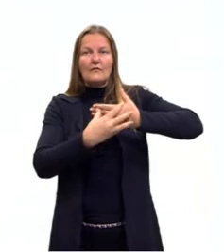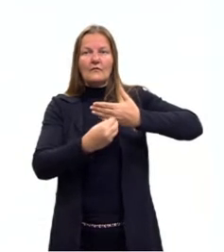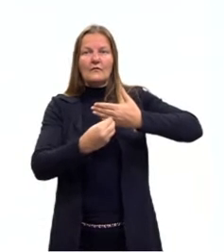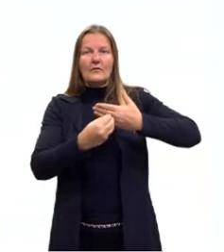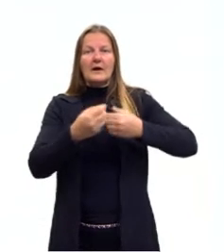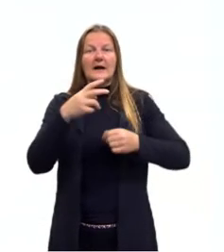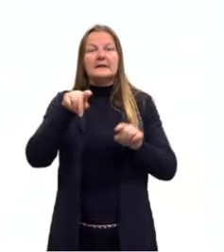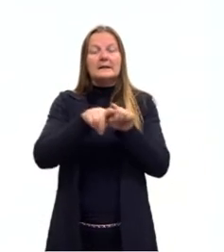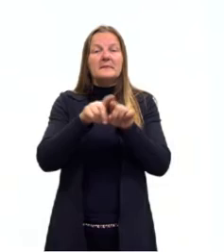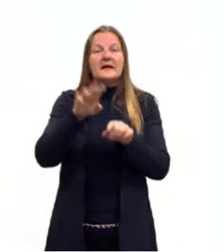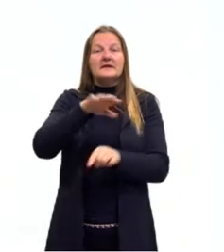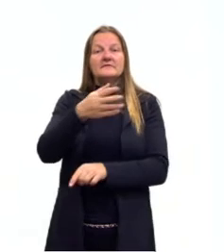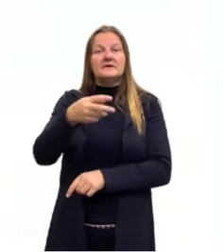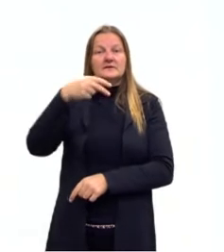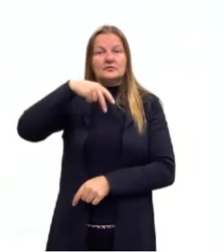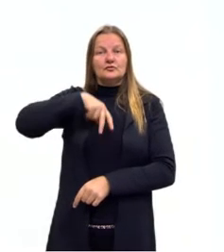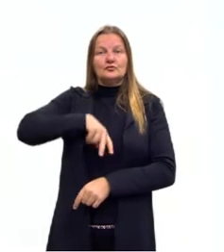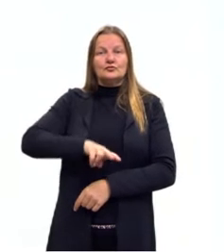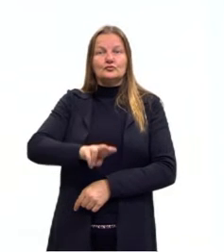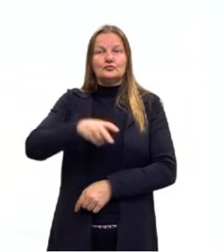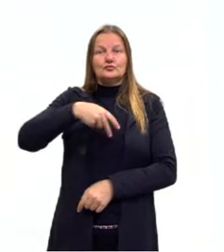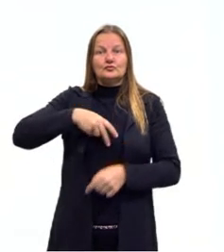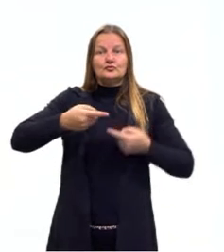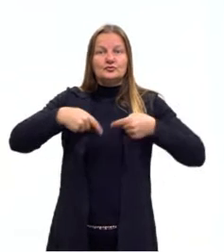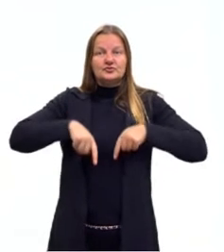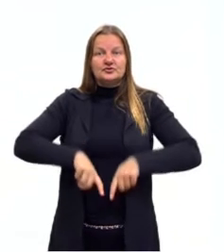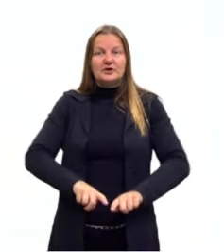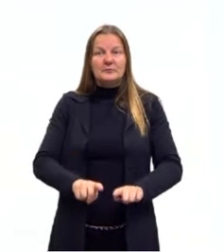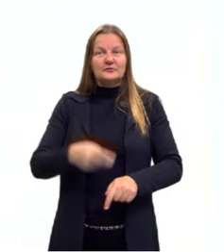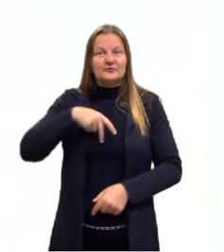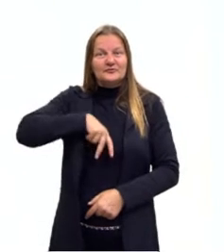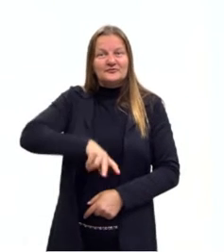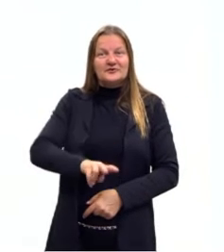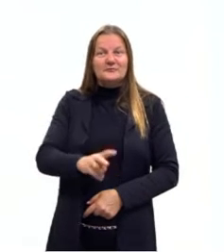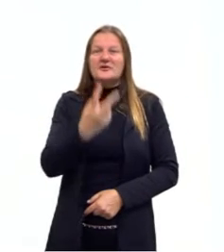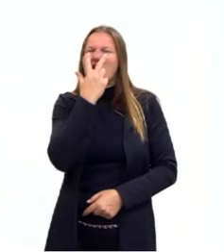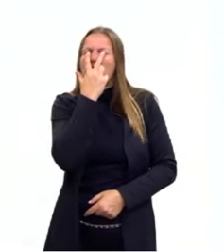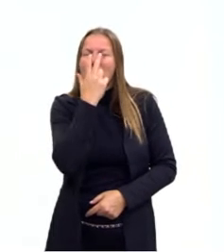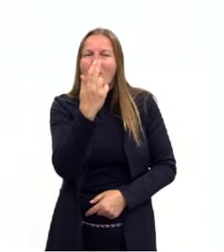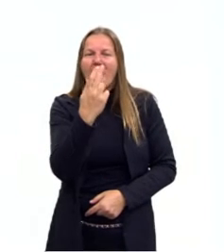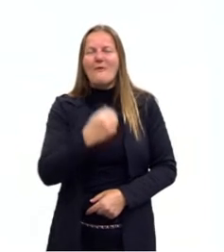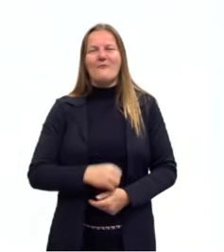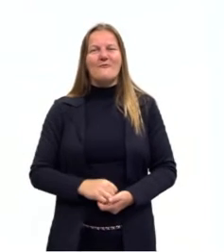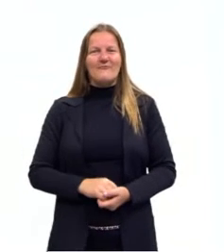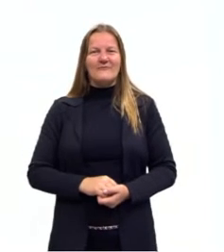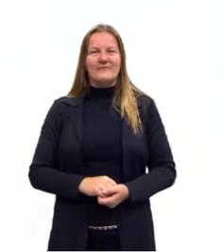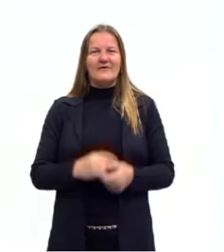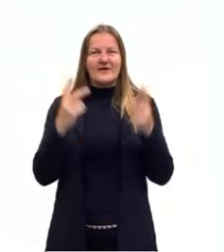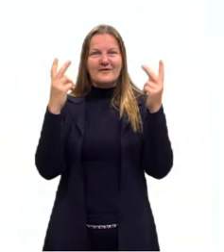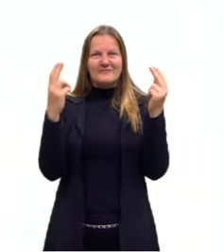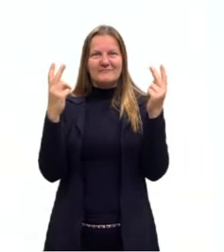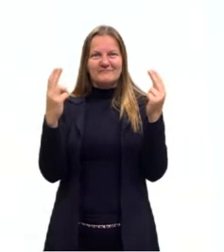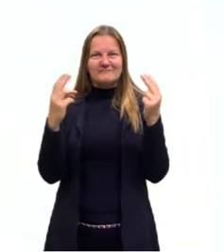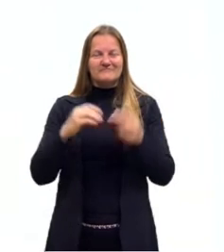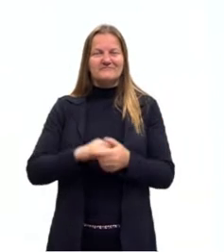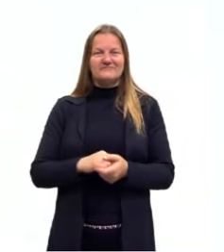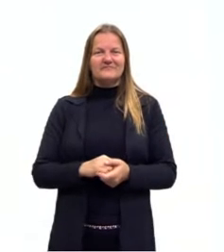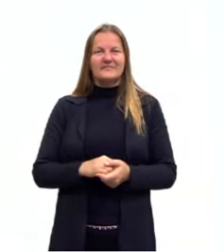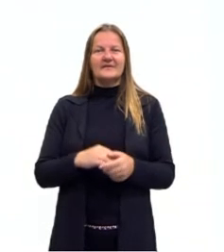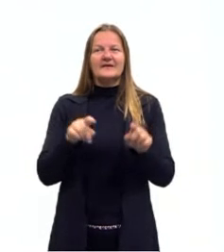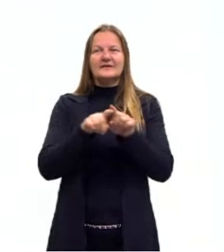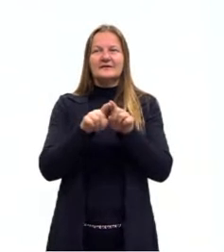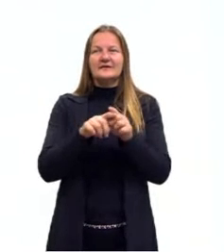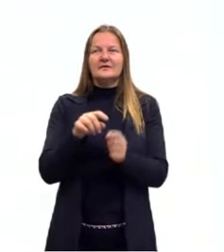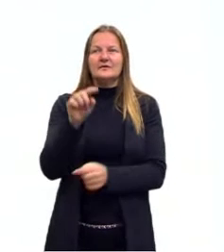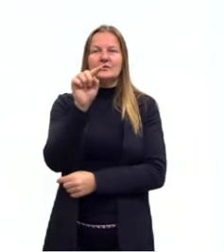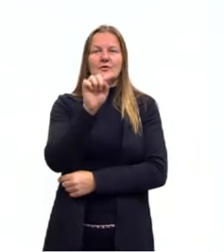gêmeos monozigóticos monozigóticos gêmeos idênticos e ali também Nós temos dois círculos